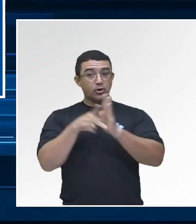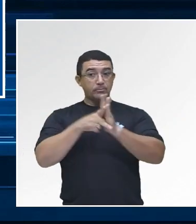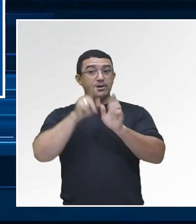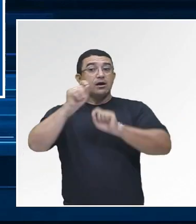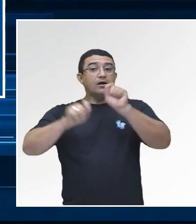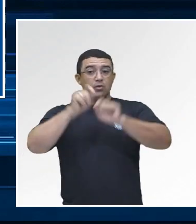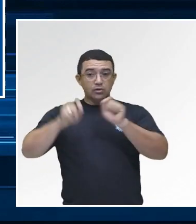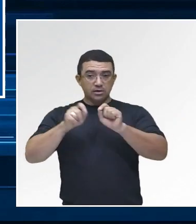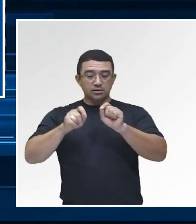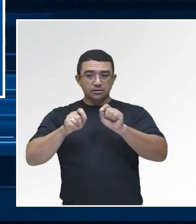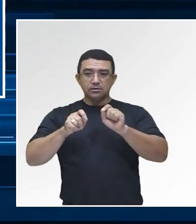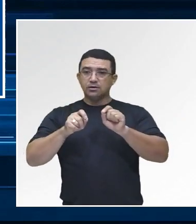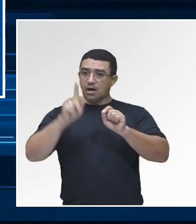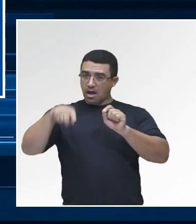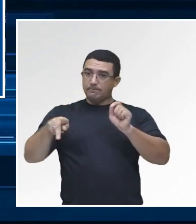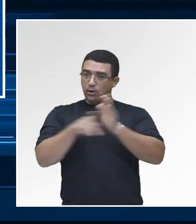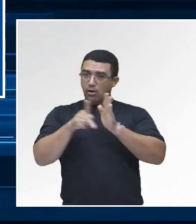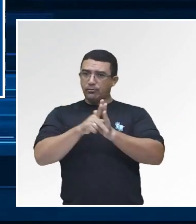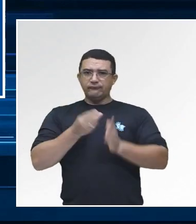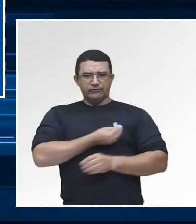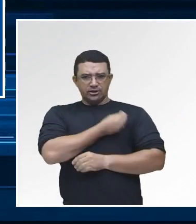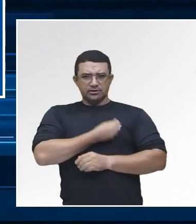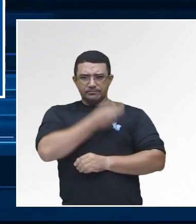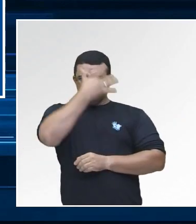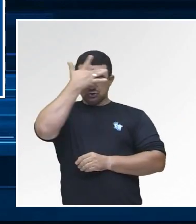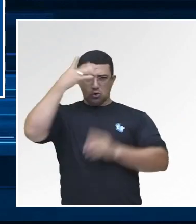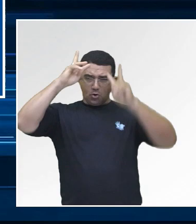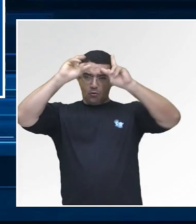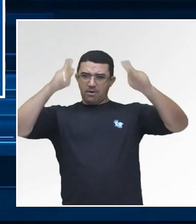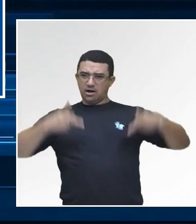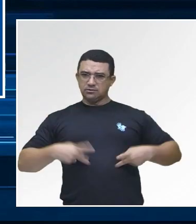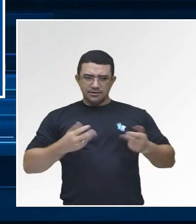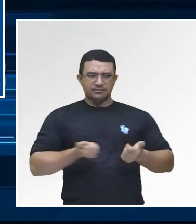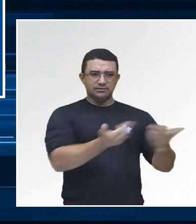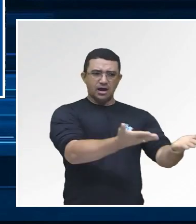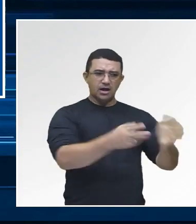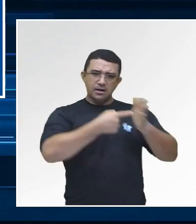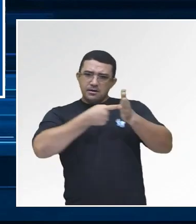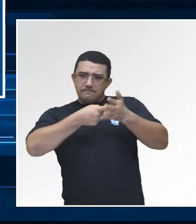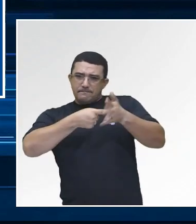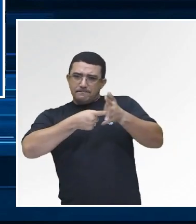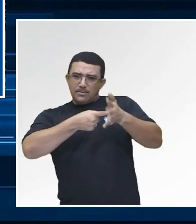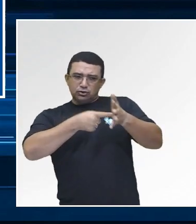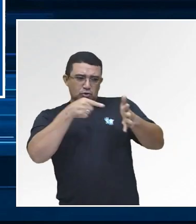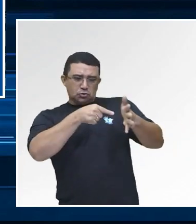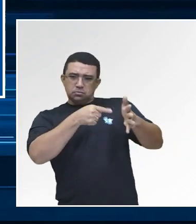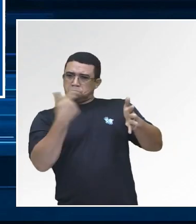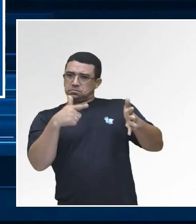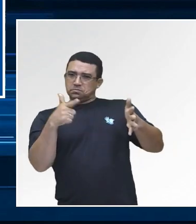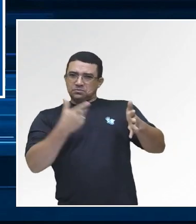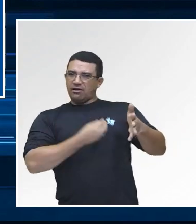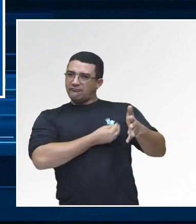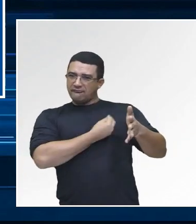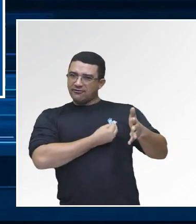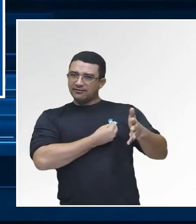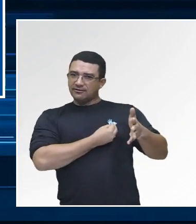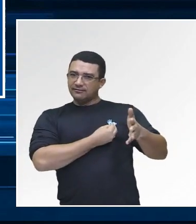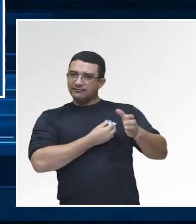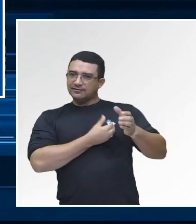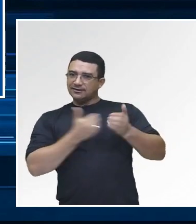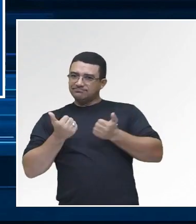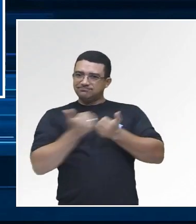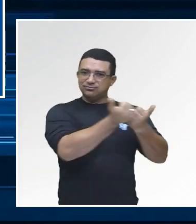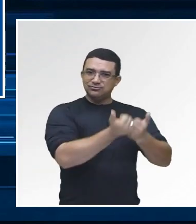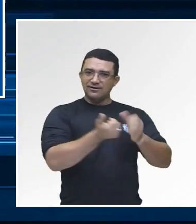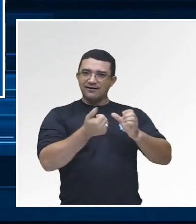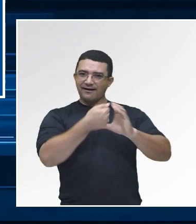de seres que têm vida a um ser inanimado, que é um ser que não tem vida, que é o caso do motor.